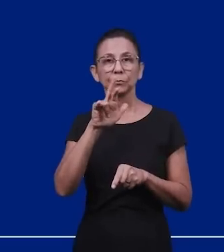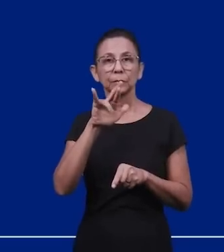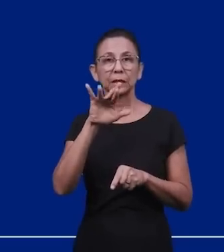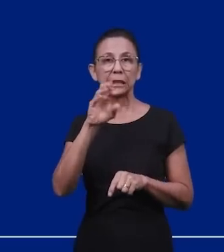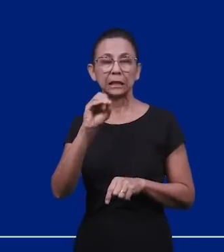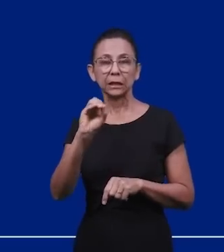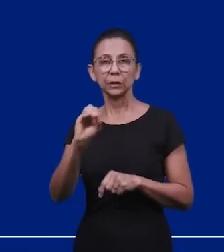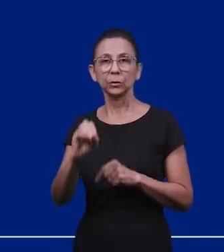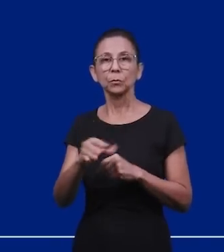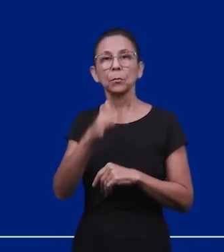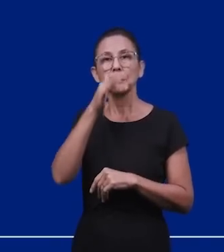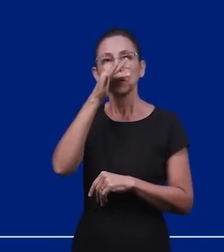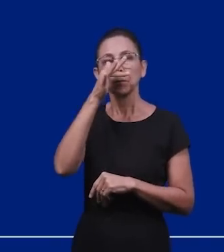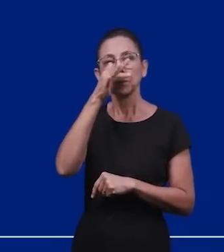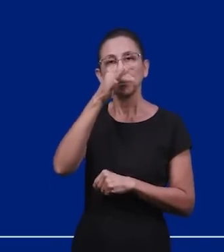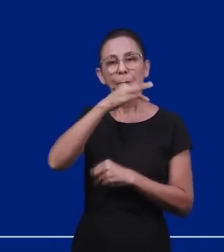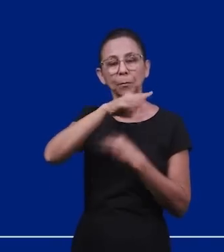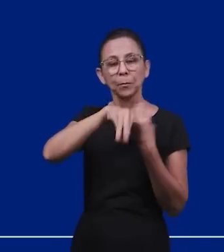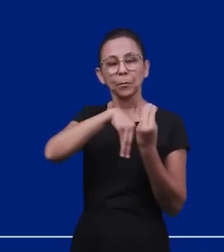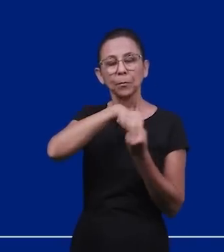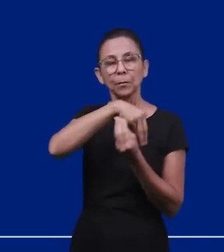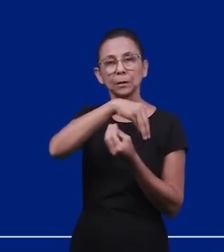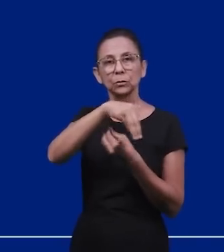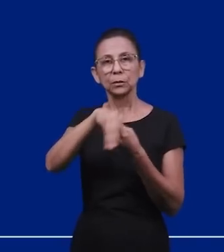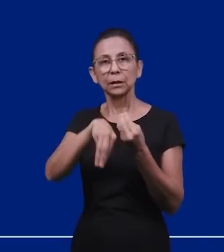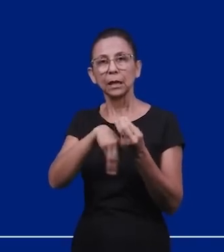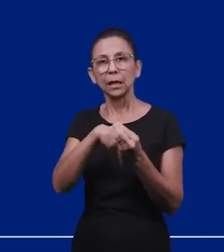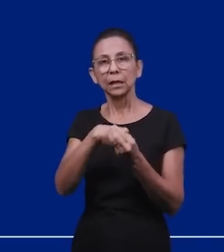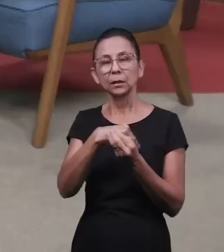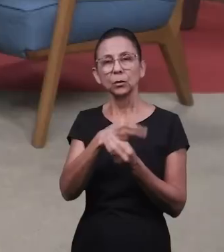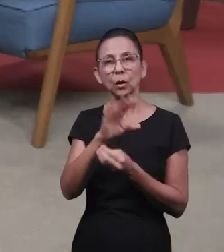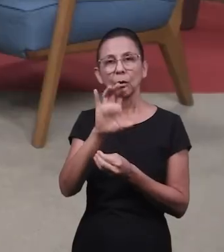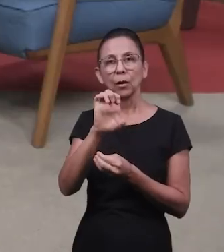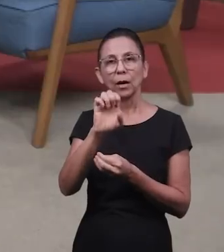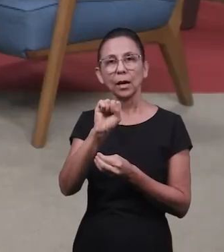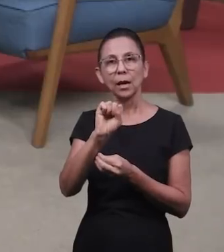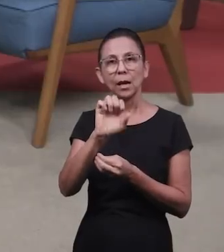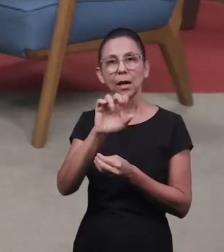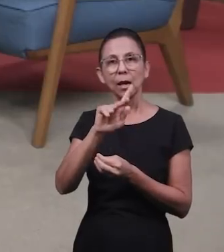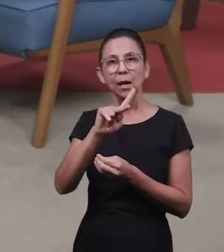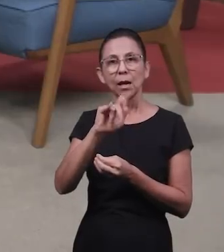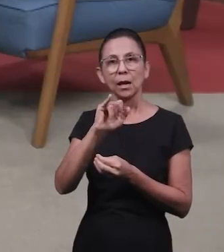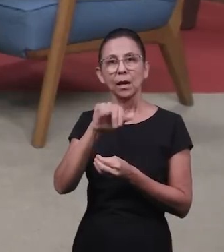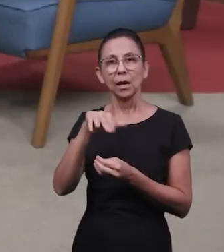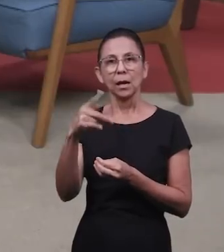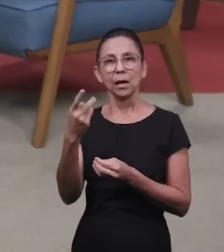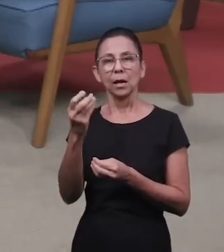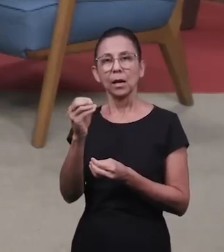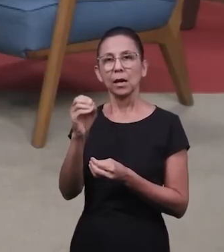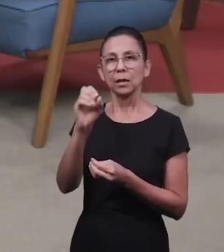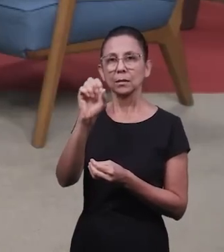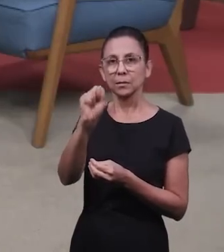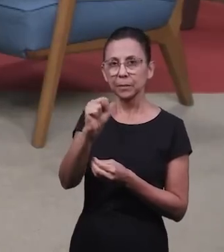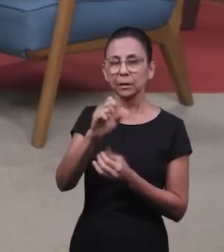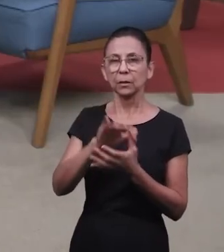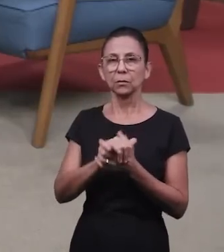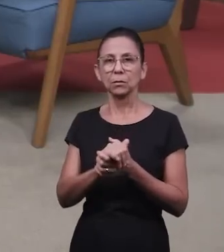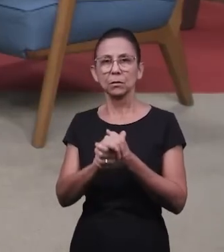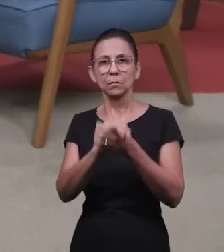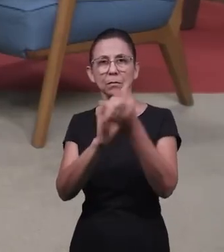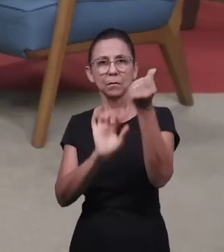lírio entre os espinhos? Como é que nós podemos entender essa expressão como sendo